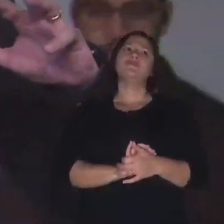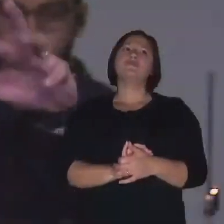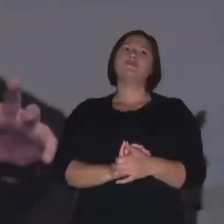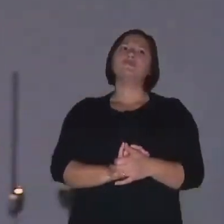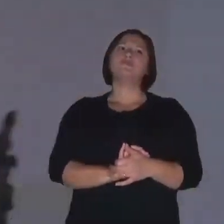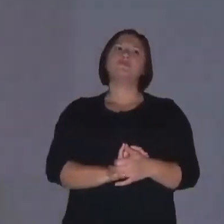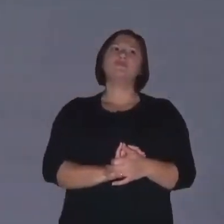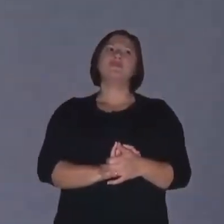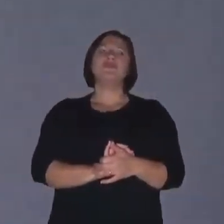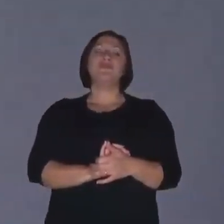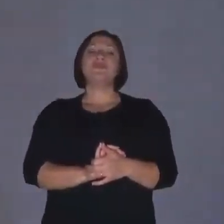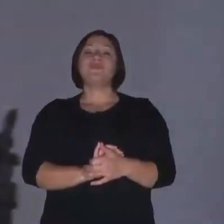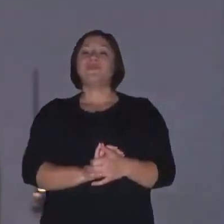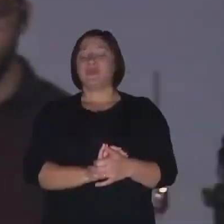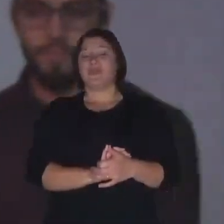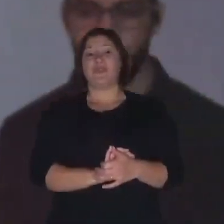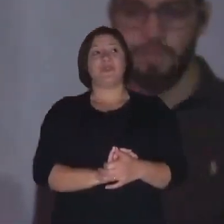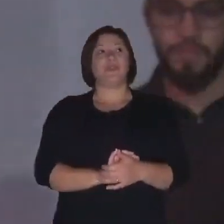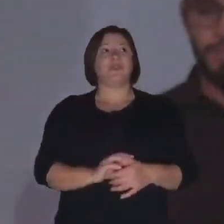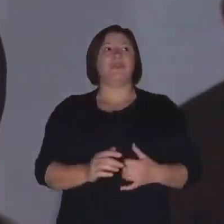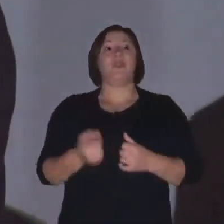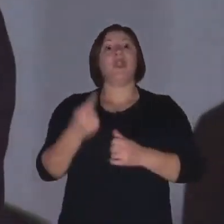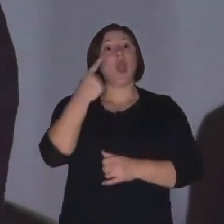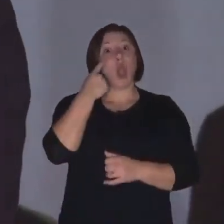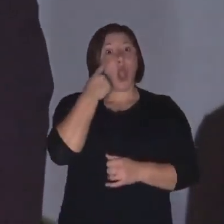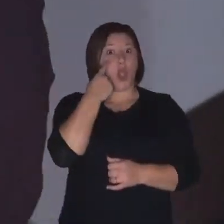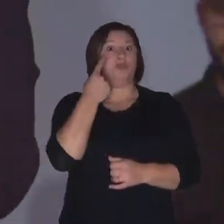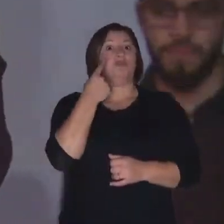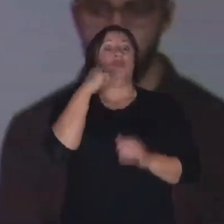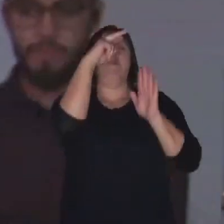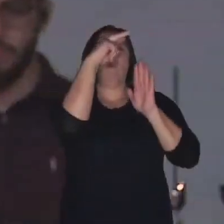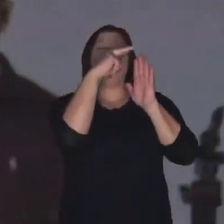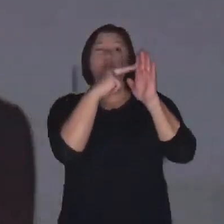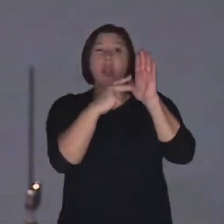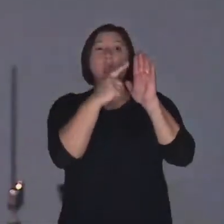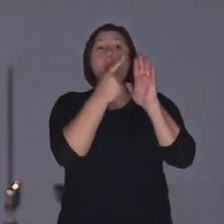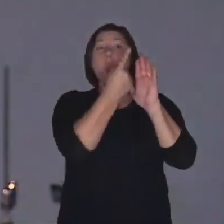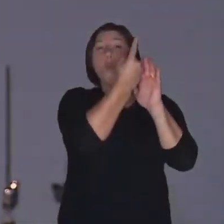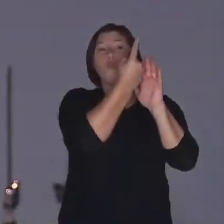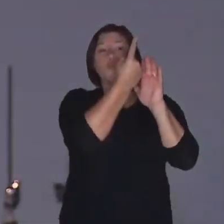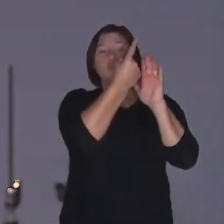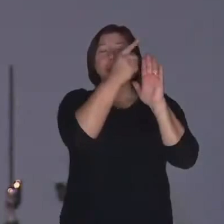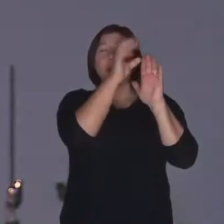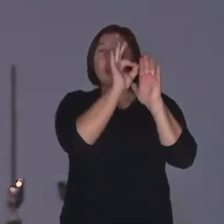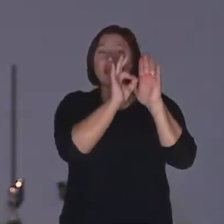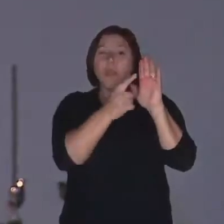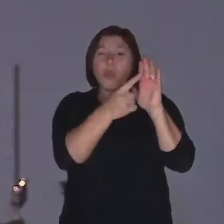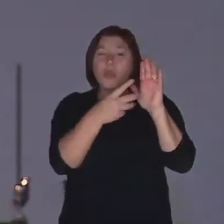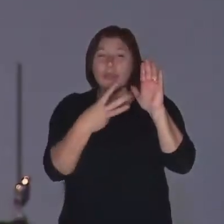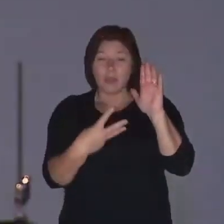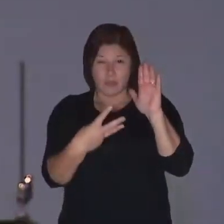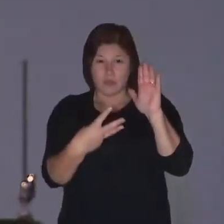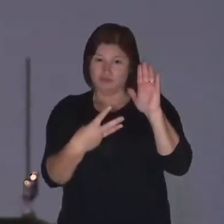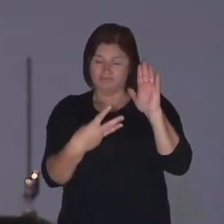Vamos fazer uma dinâmica aqui. Eu vou ler do versículo 1 ao 13, tá? A palavra que mais chamar a